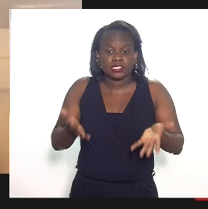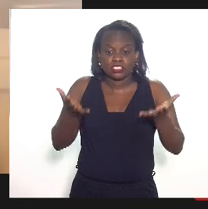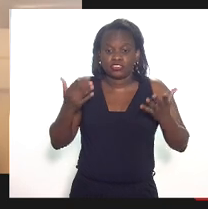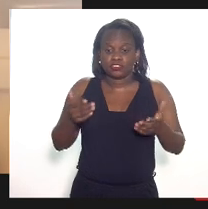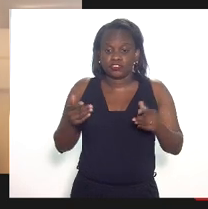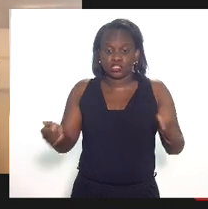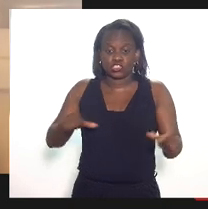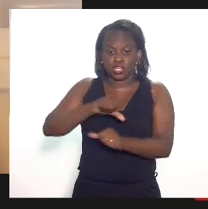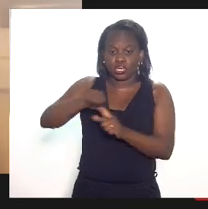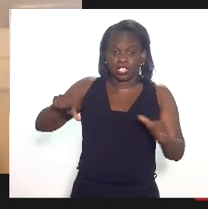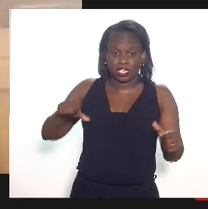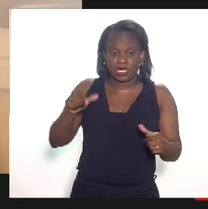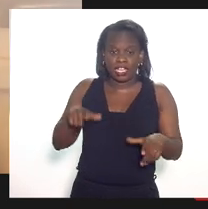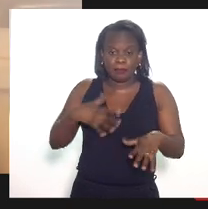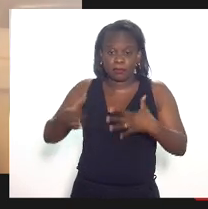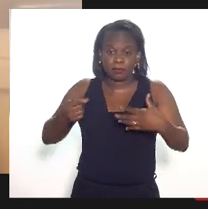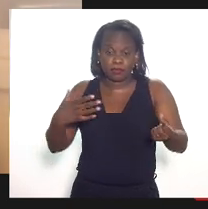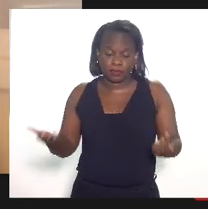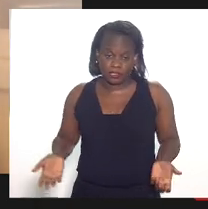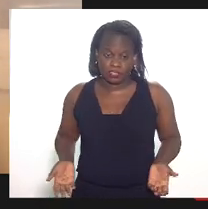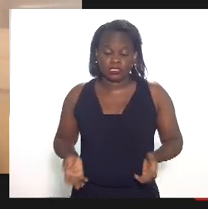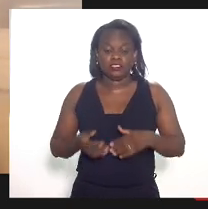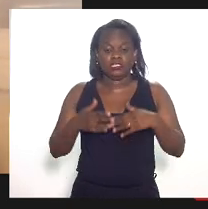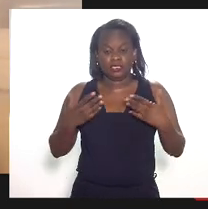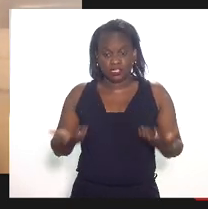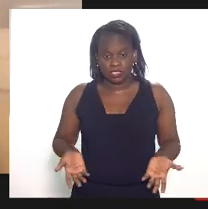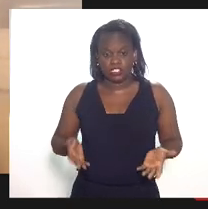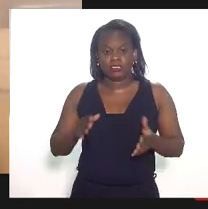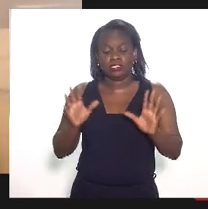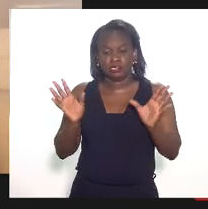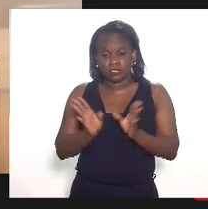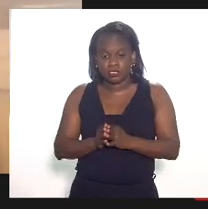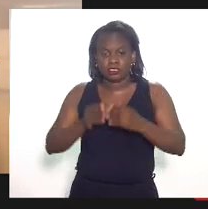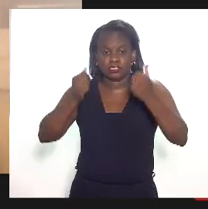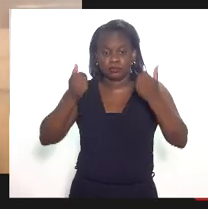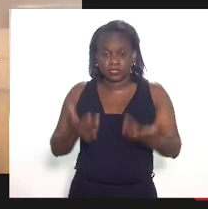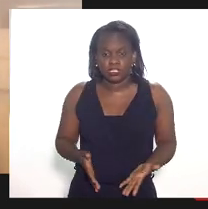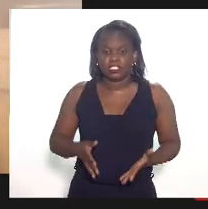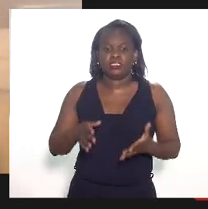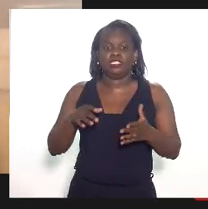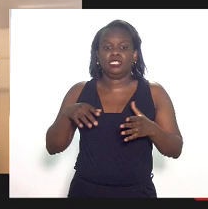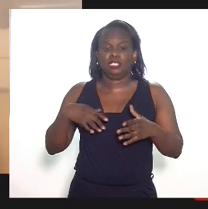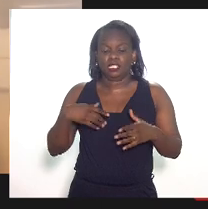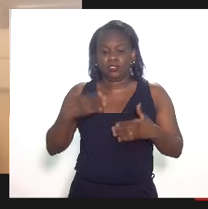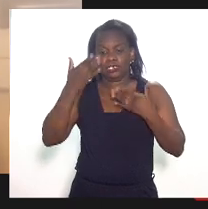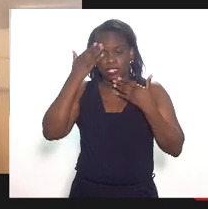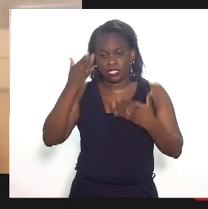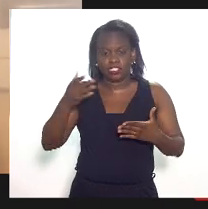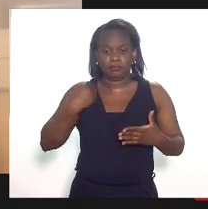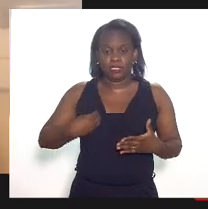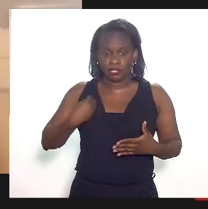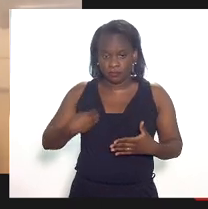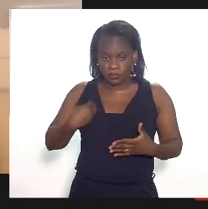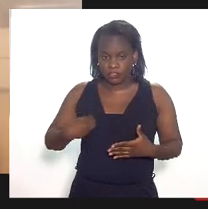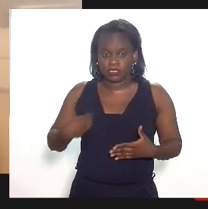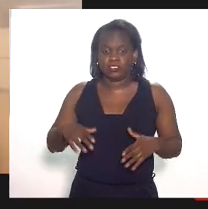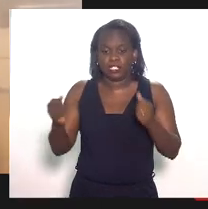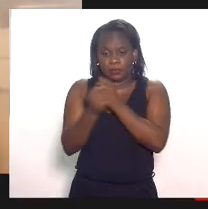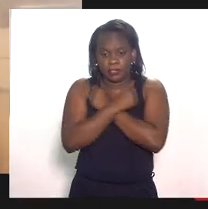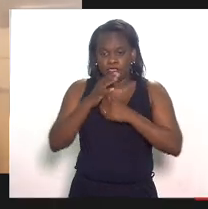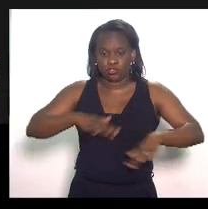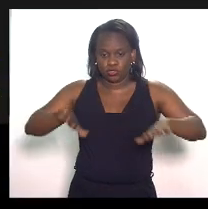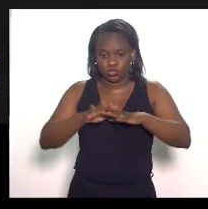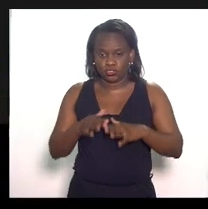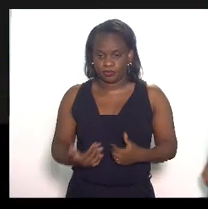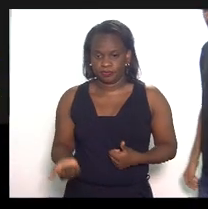né, da contaminação nesse sentido. De forma breve, reduzida, é isso. Agradeço pela participação. Obrigado. E um grande abraço a